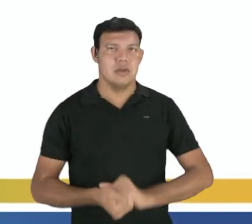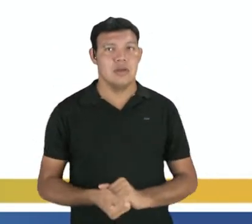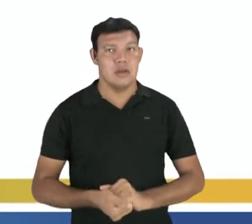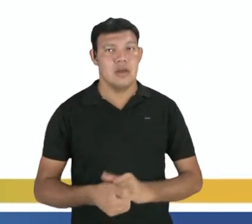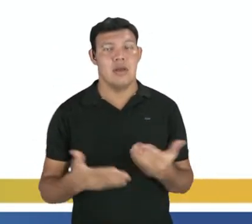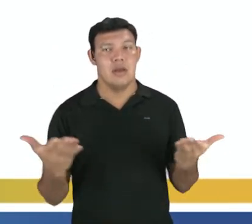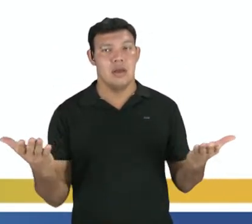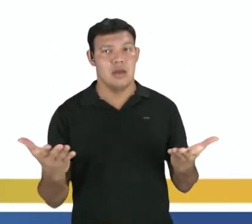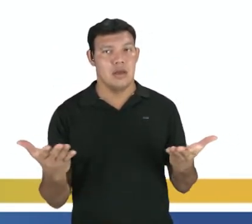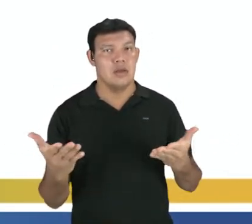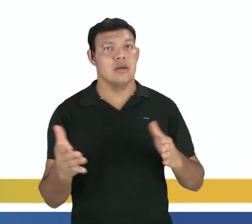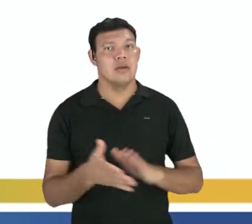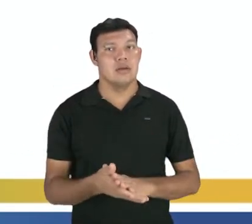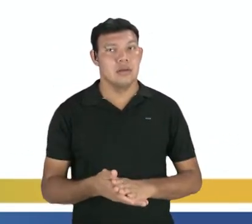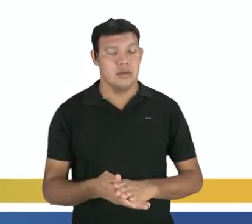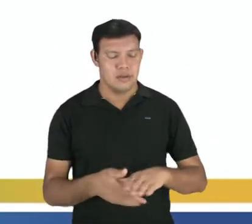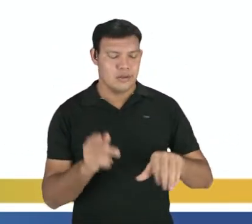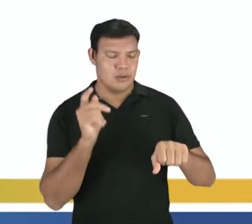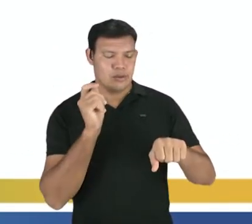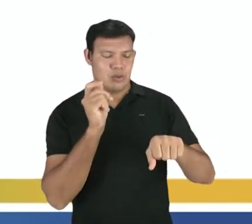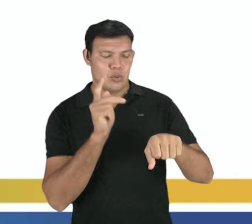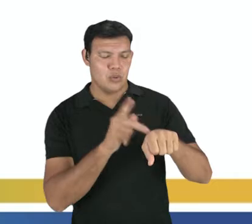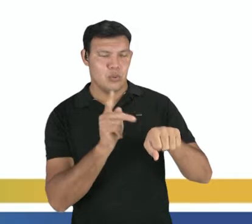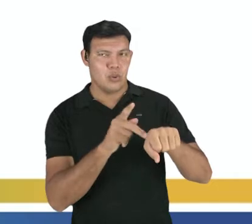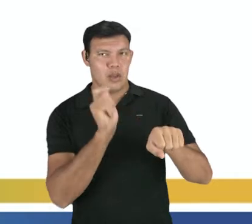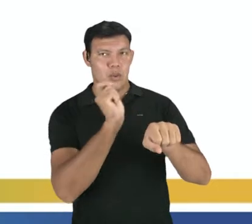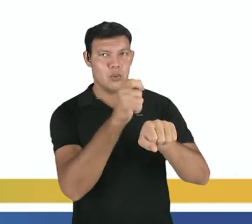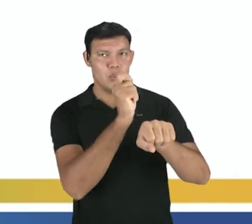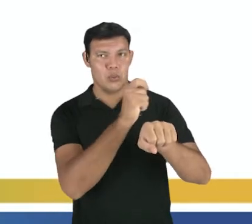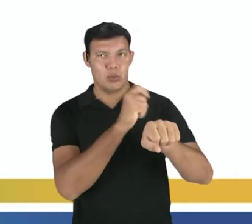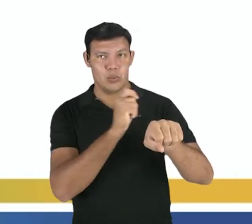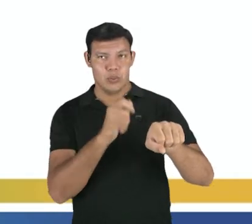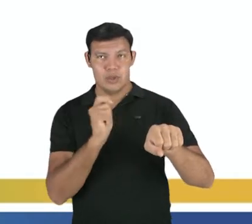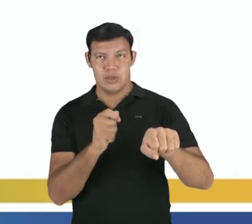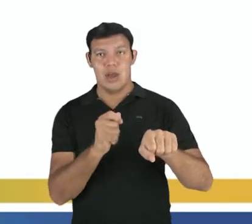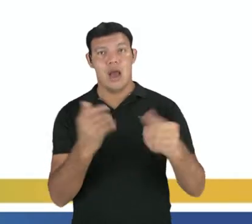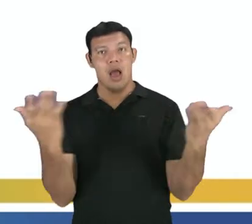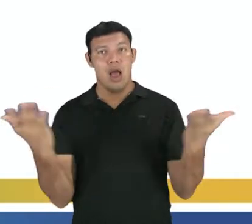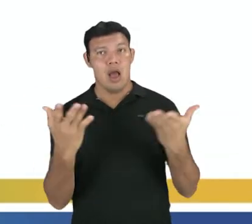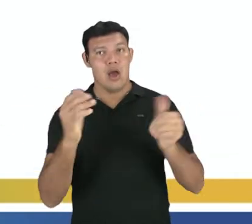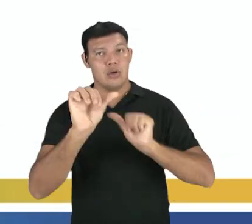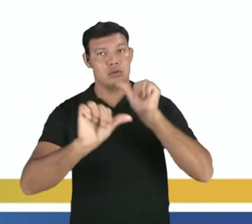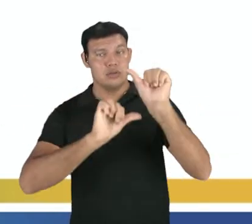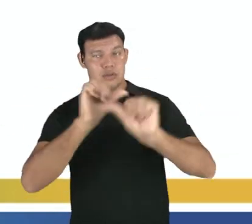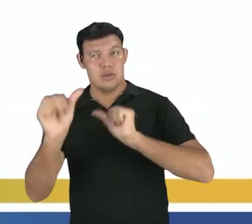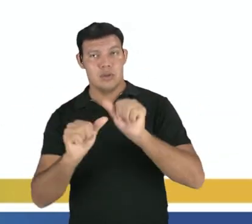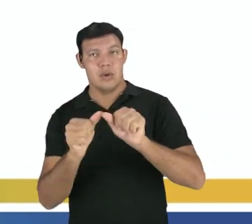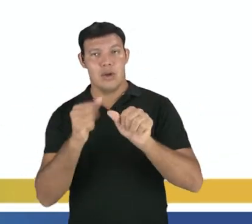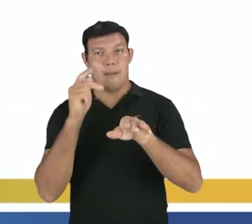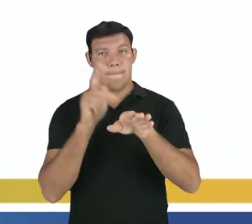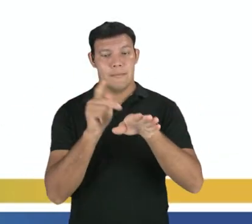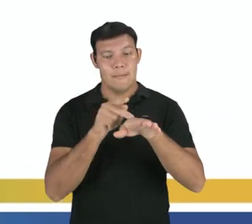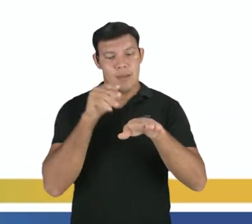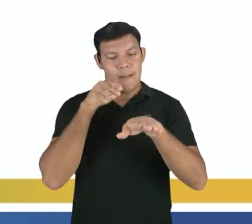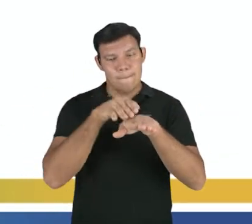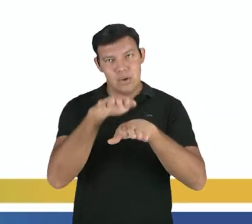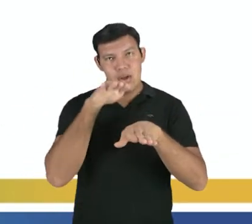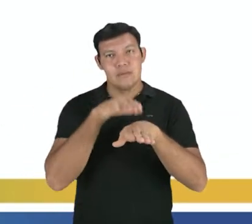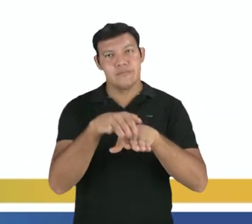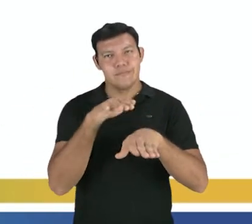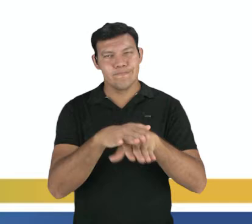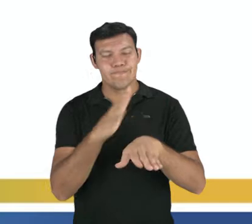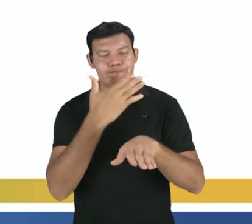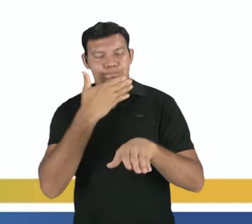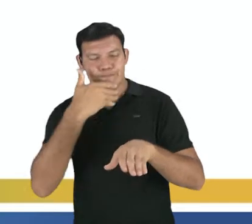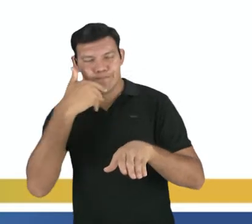ser polida, né? Ela deixa de ser lascada, desculpa, para ser polida. Há, então, um aperfeiçoamento de